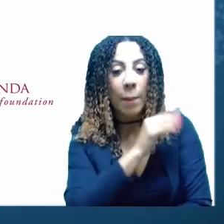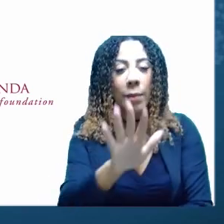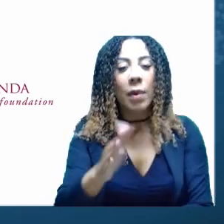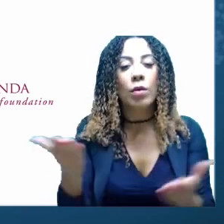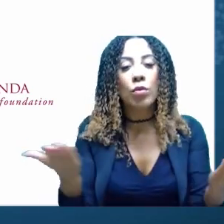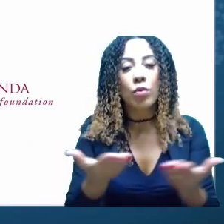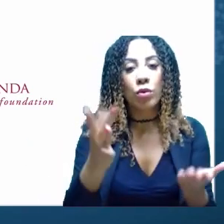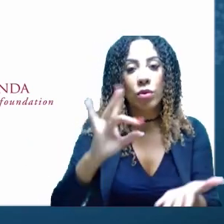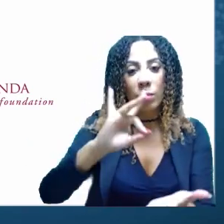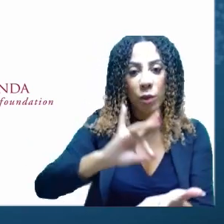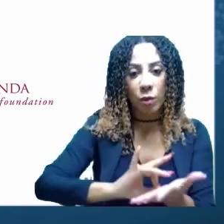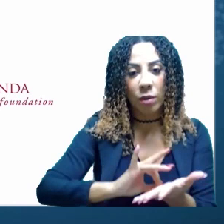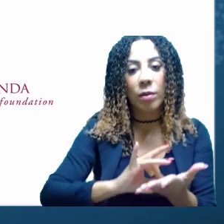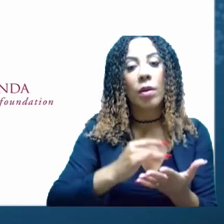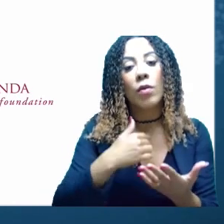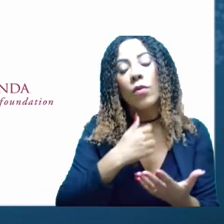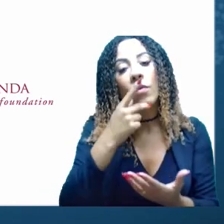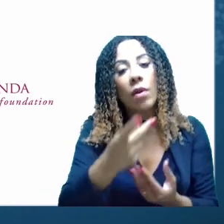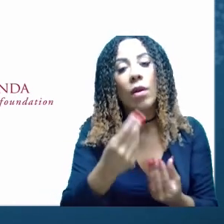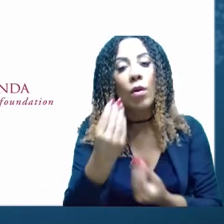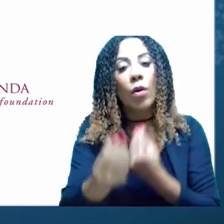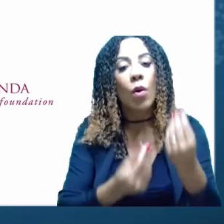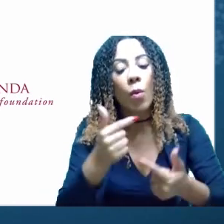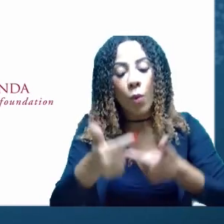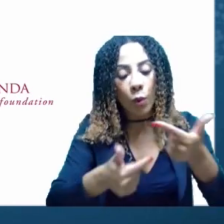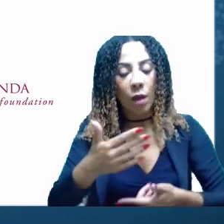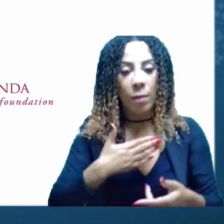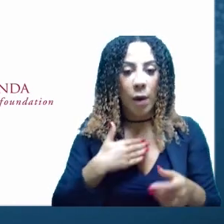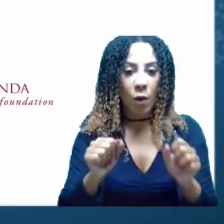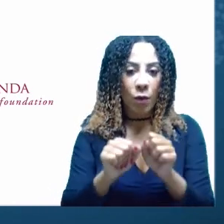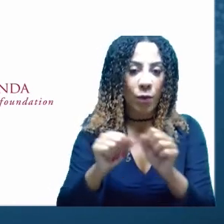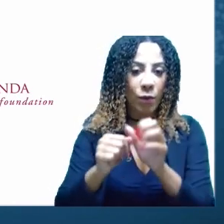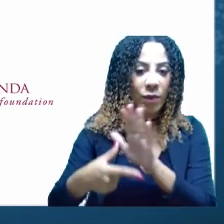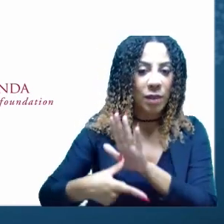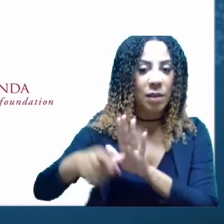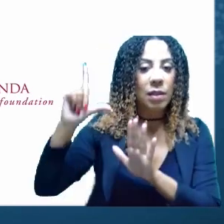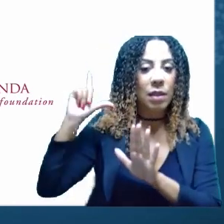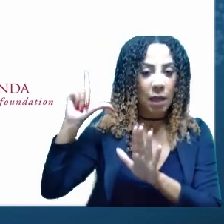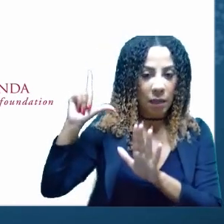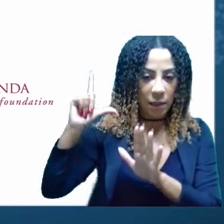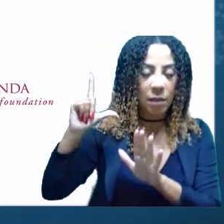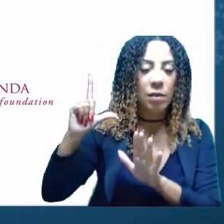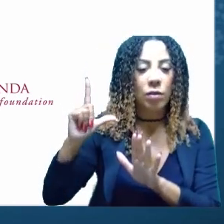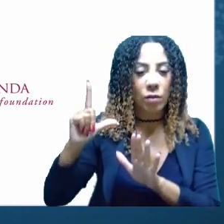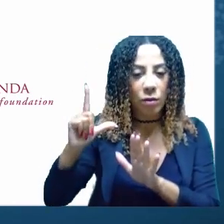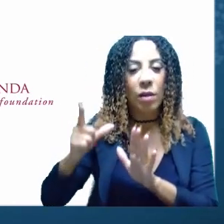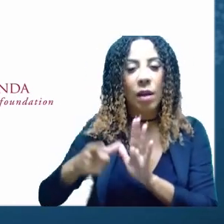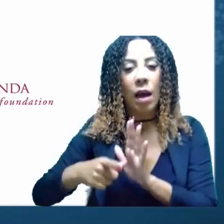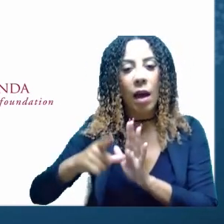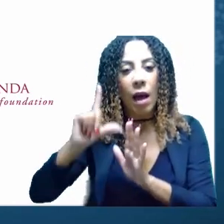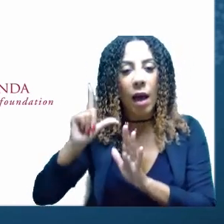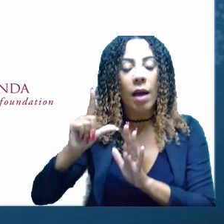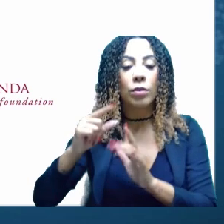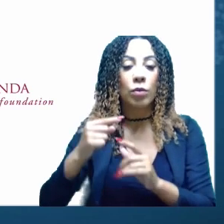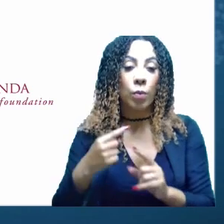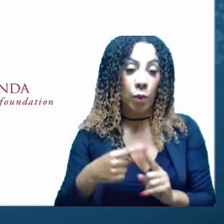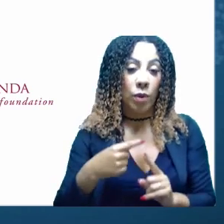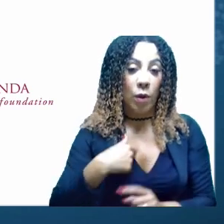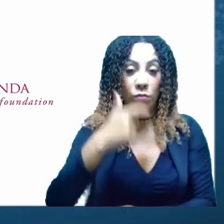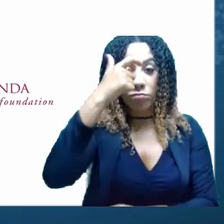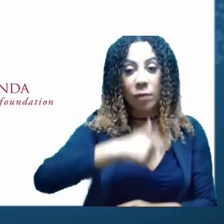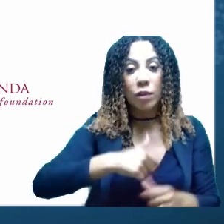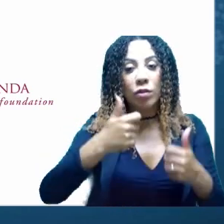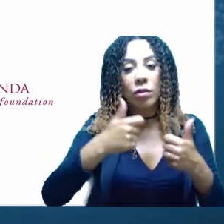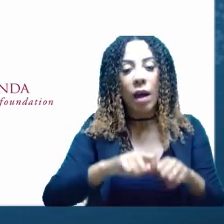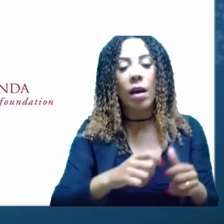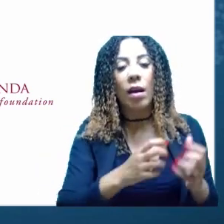hoje acerca do trabalho que eu fiz antes de estar do lado das doações, quando eu estava